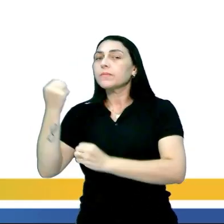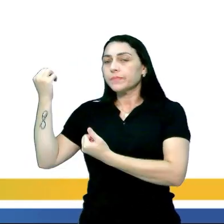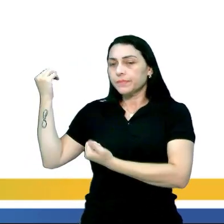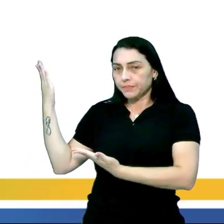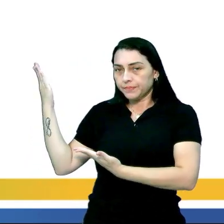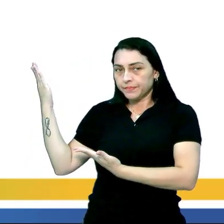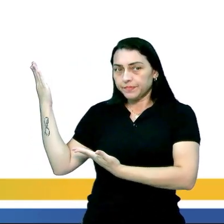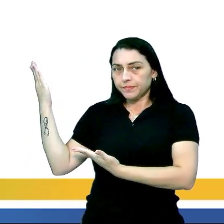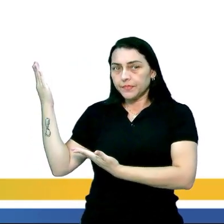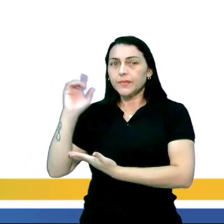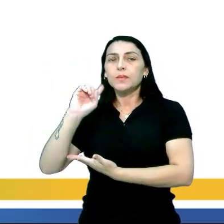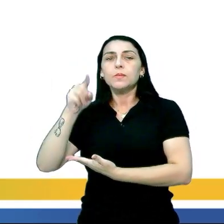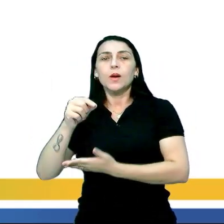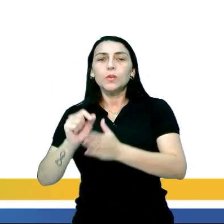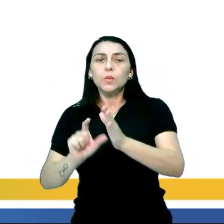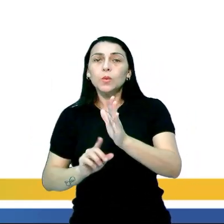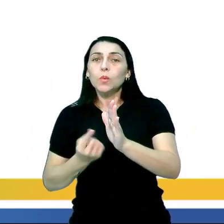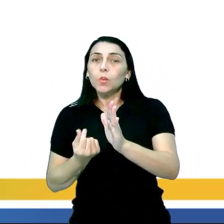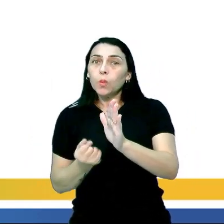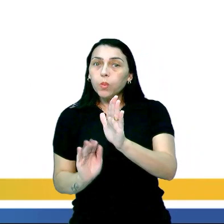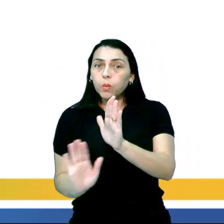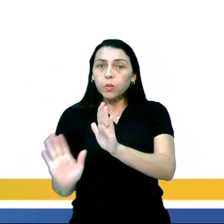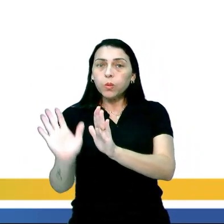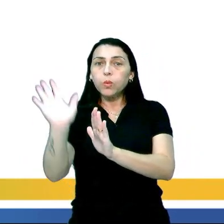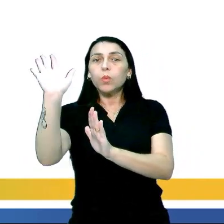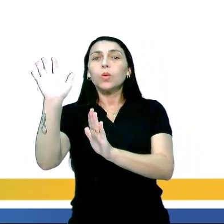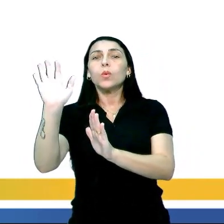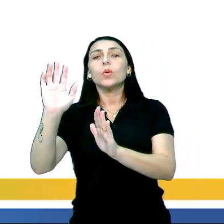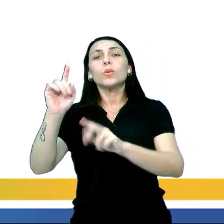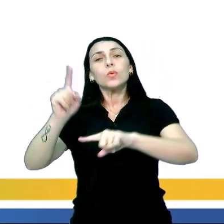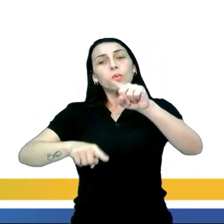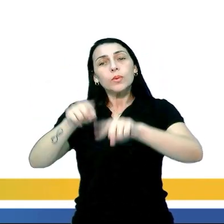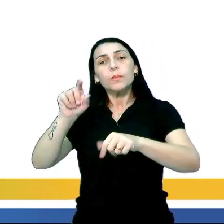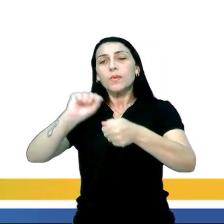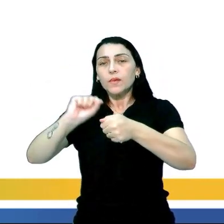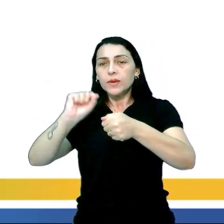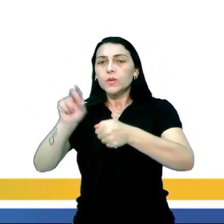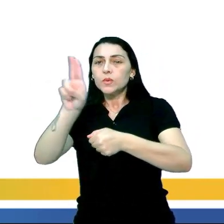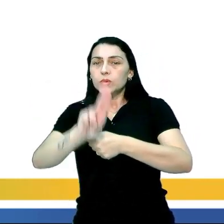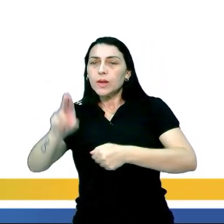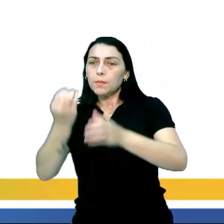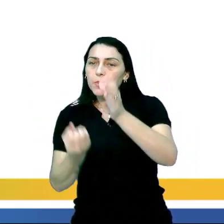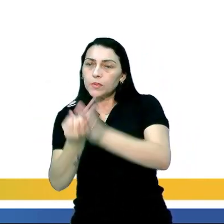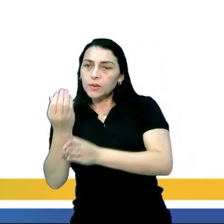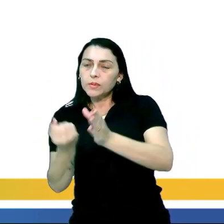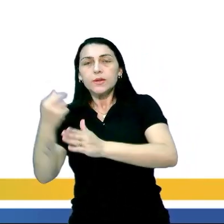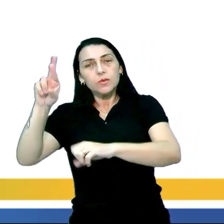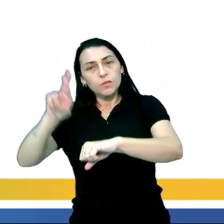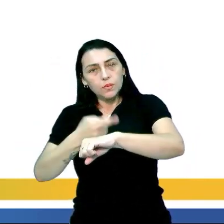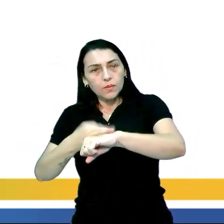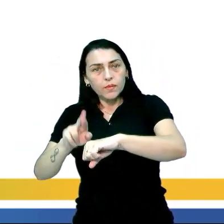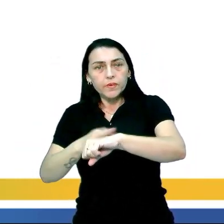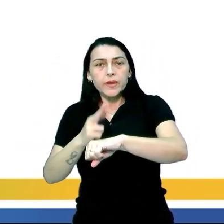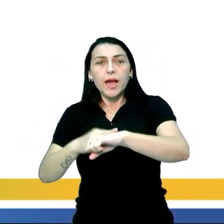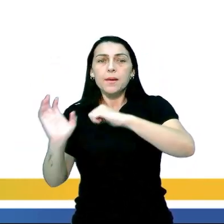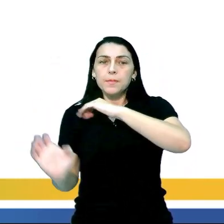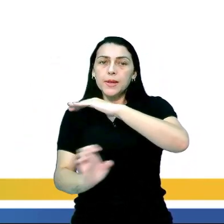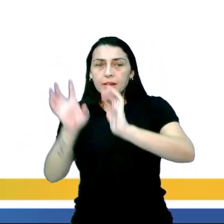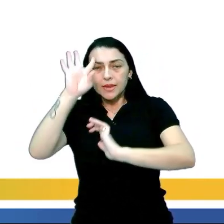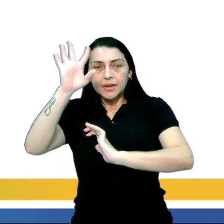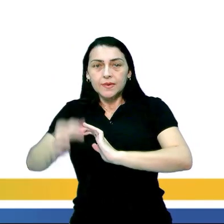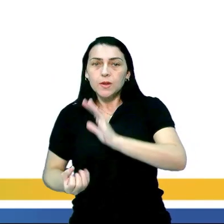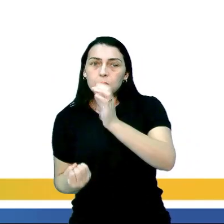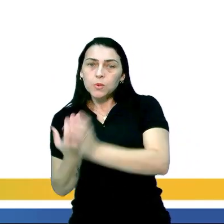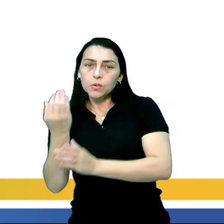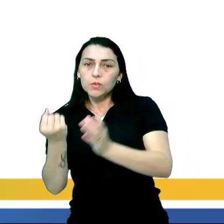a figura. Devido a um aumento de preço dos ingredientes utilizados na produção desse chocolate, a